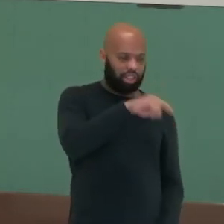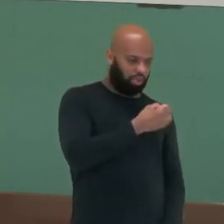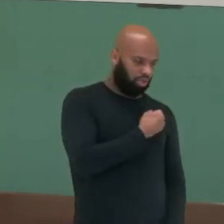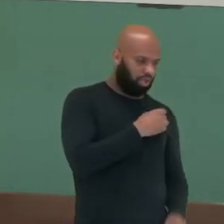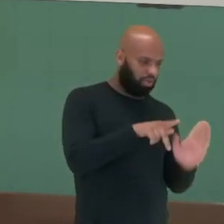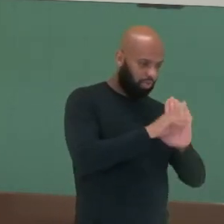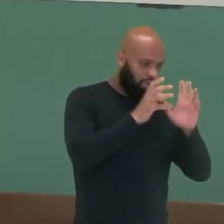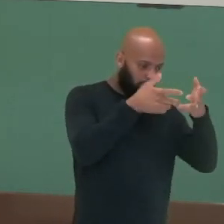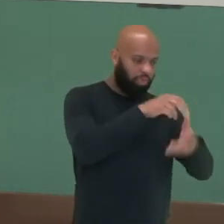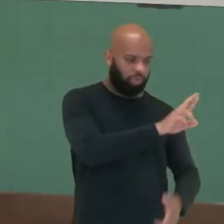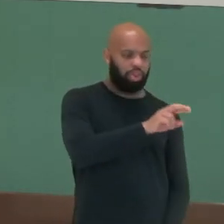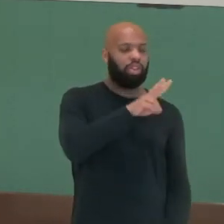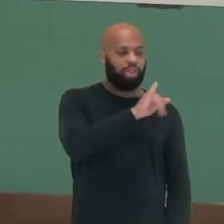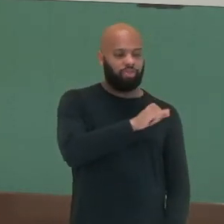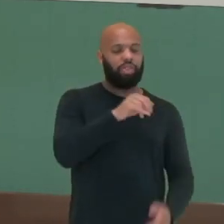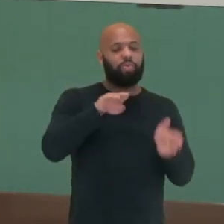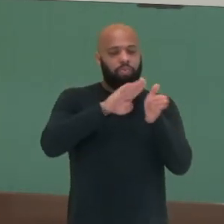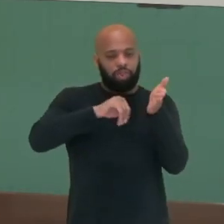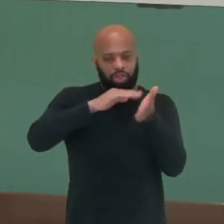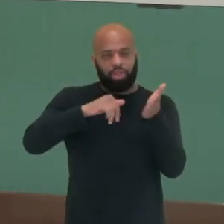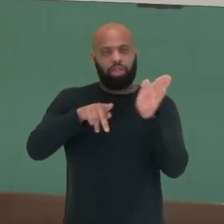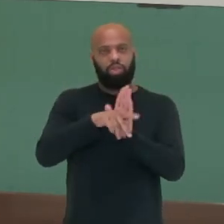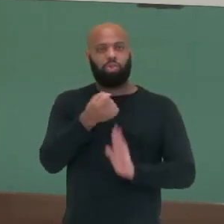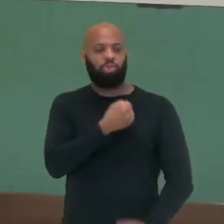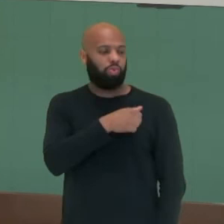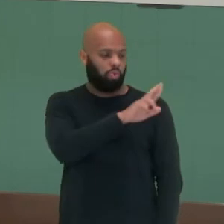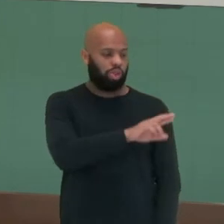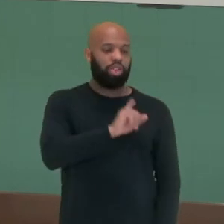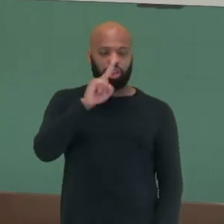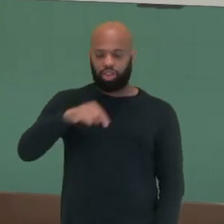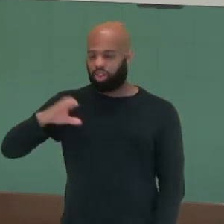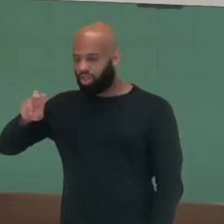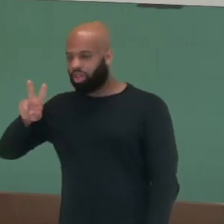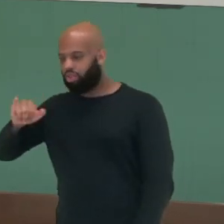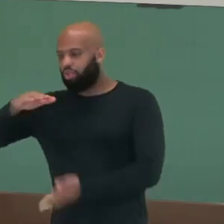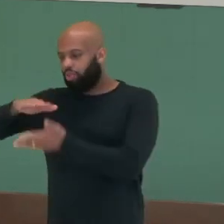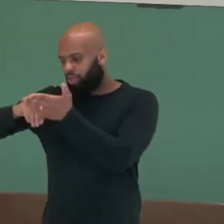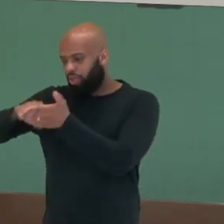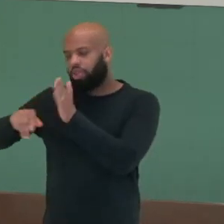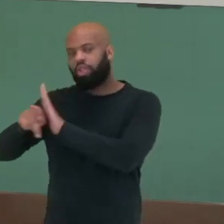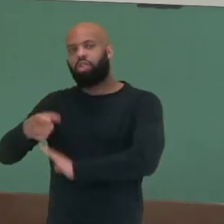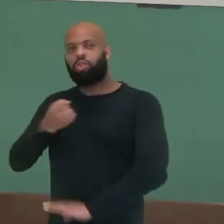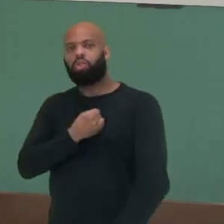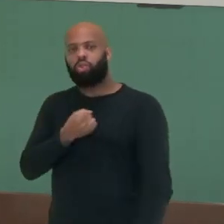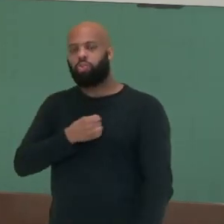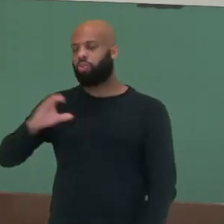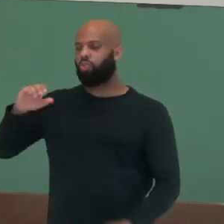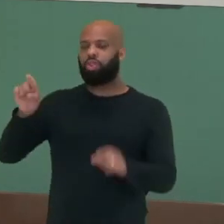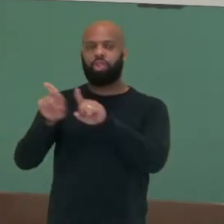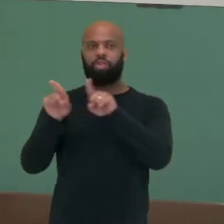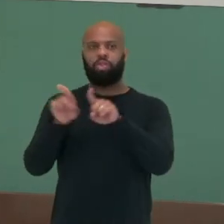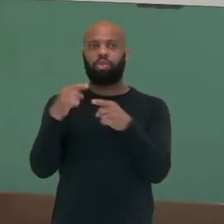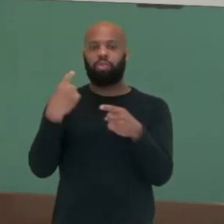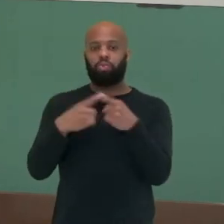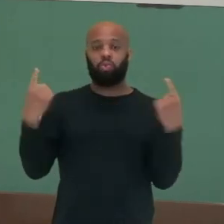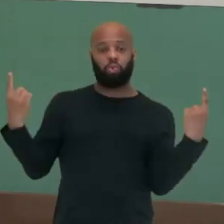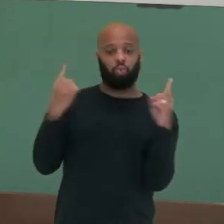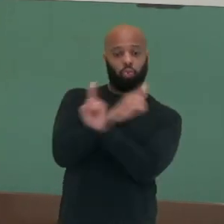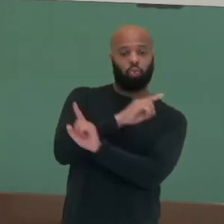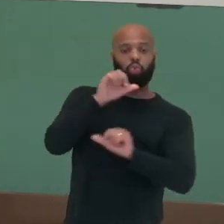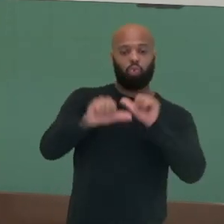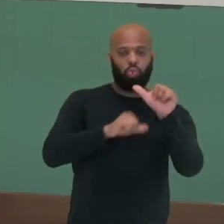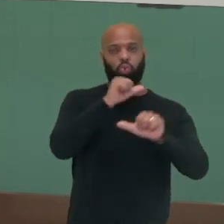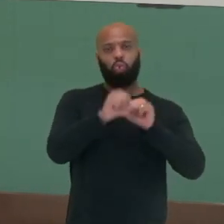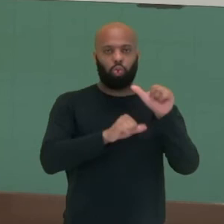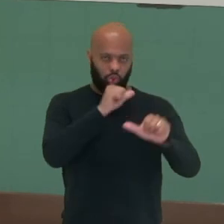parte imaginária com a parte imaginária. Não, lembrando que esse valor é o oposto, ou seja, muda o sinal da parte real e